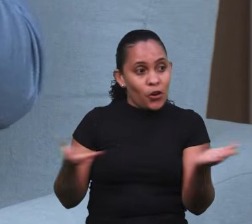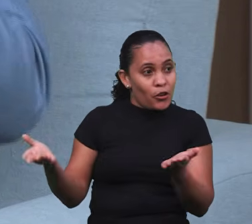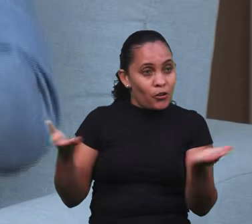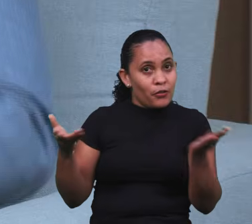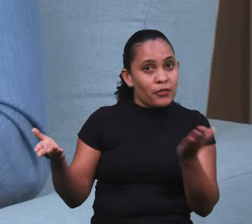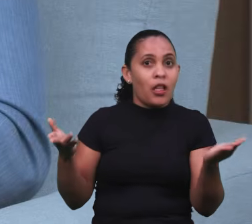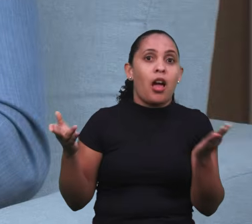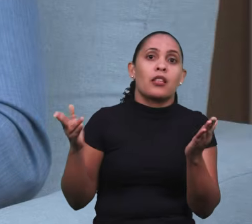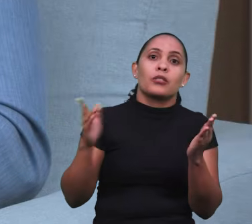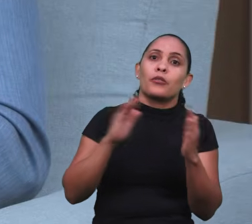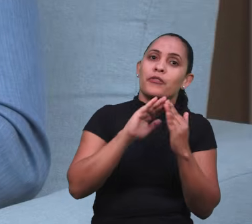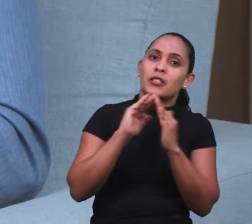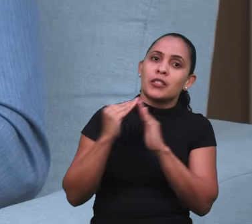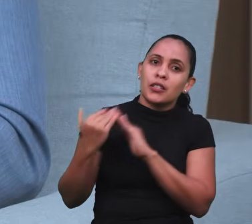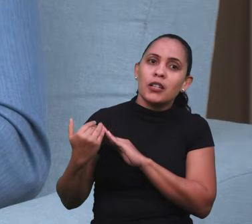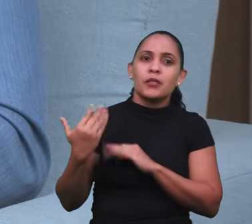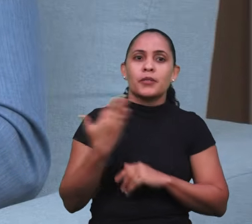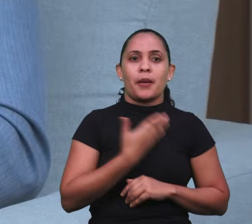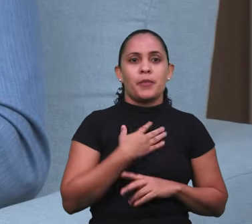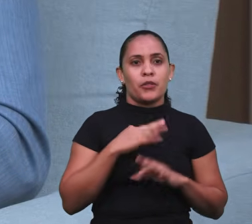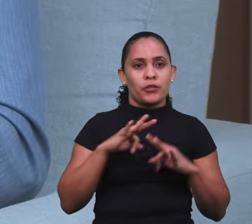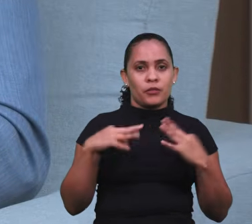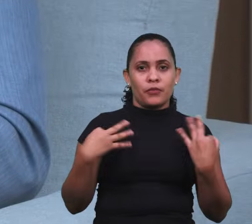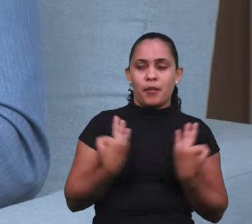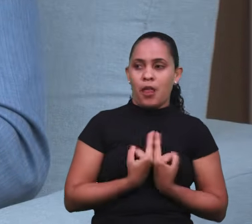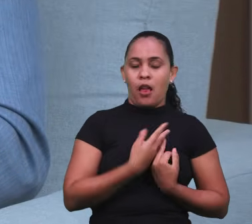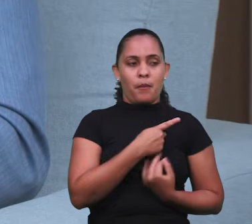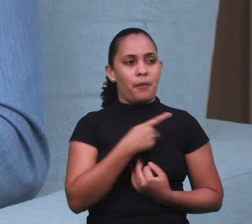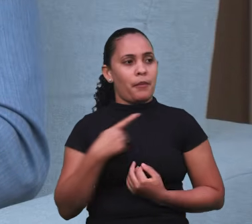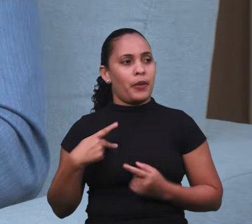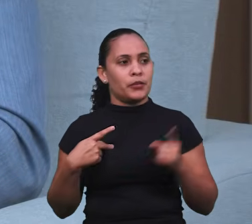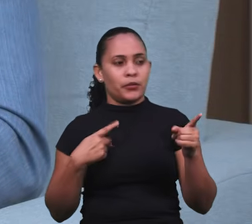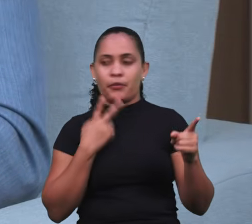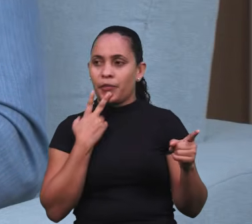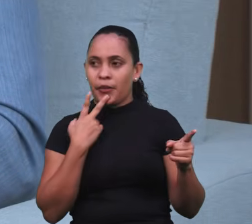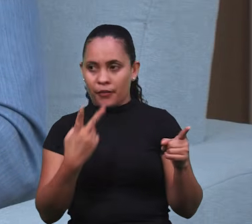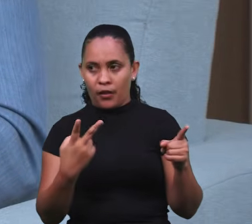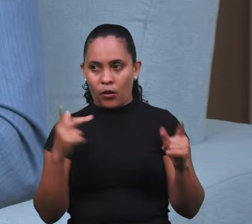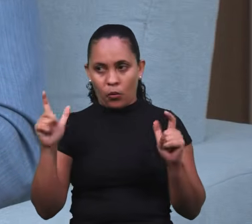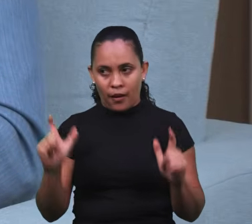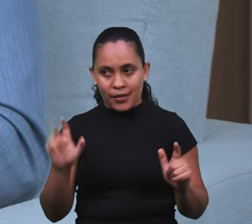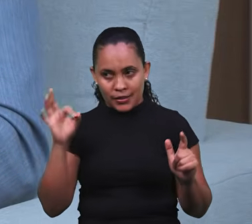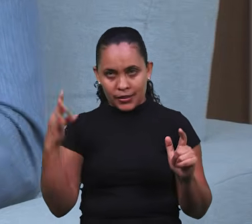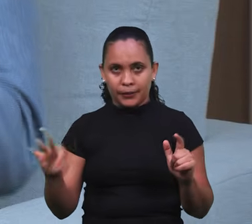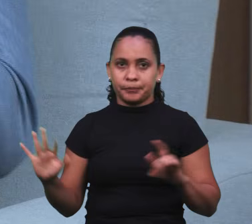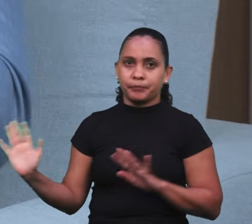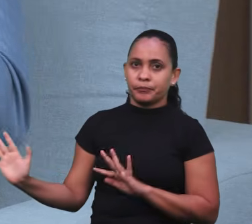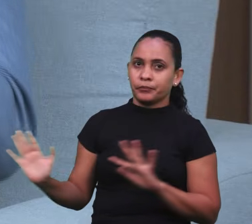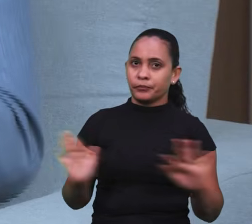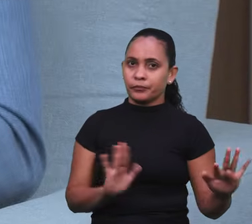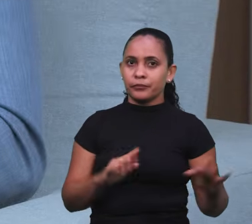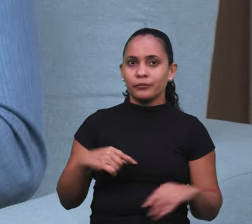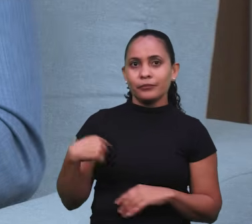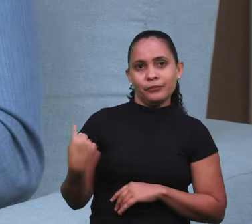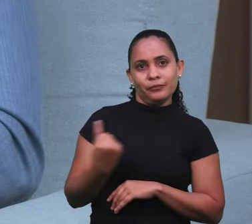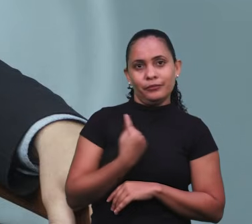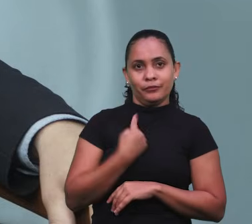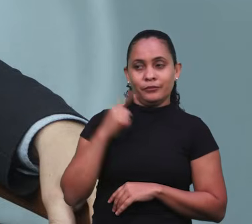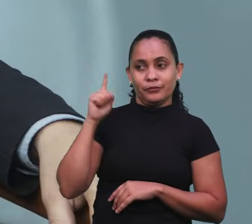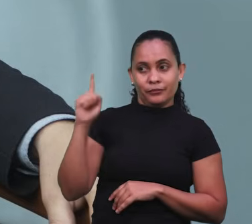convite para os seus convidados, seus vizinhos, para os seus amigos, para os seus familiares. O pastor Edson vai dizer aqui certinho onde é que fica a